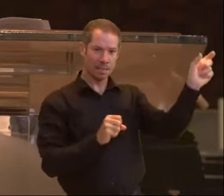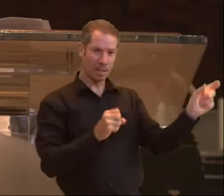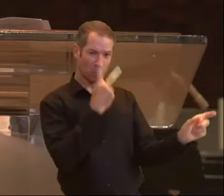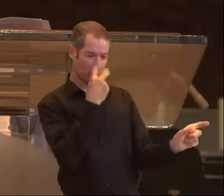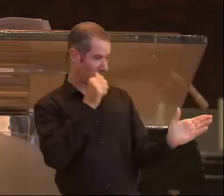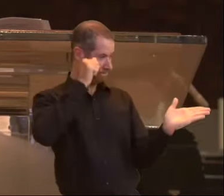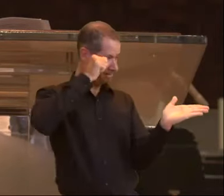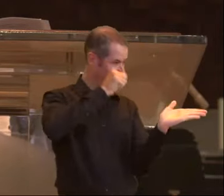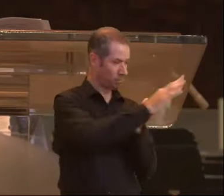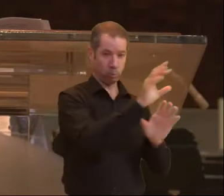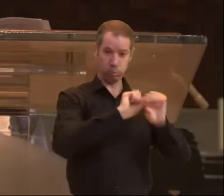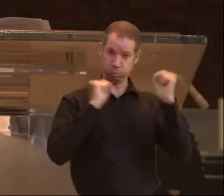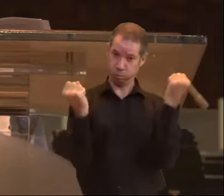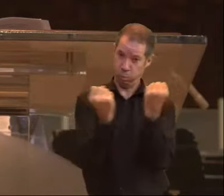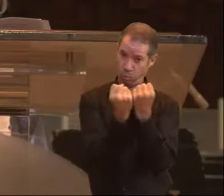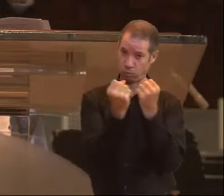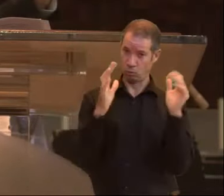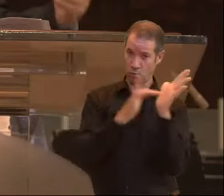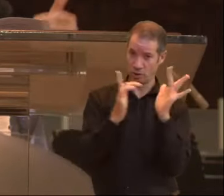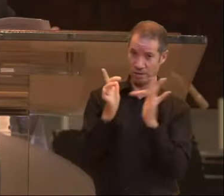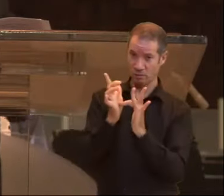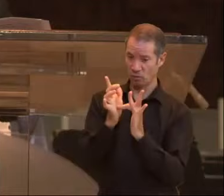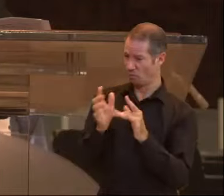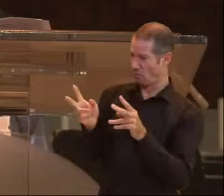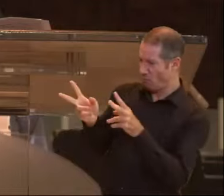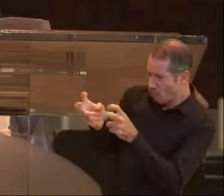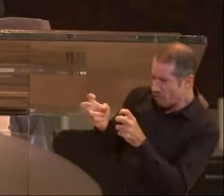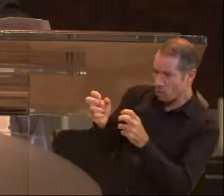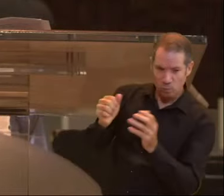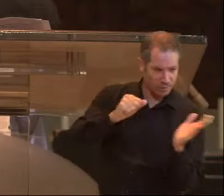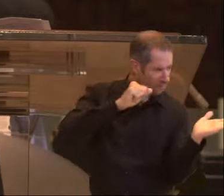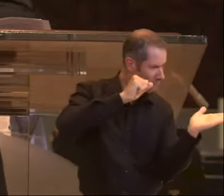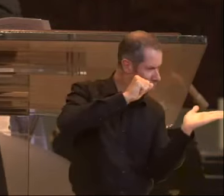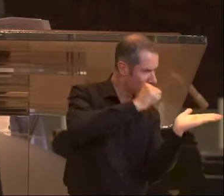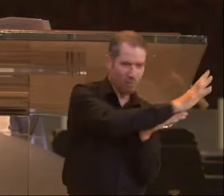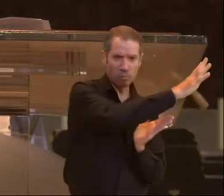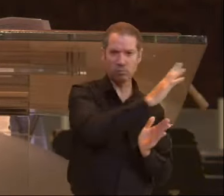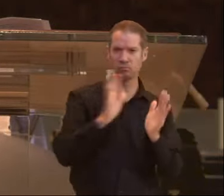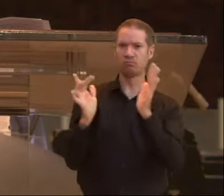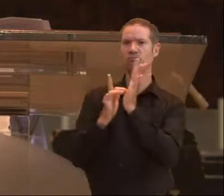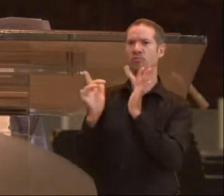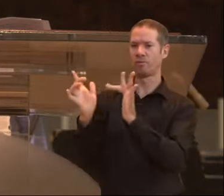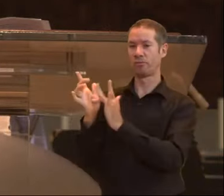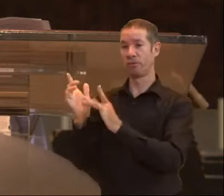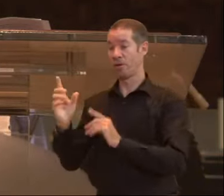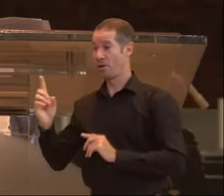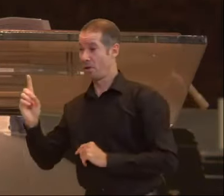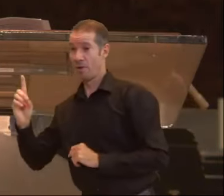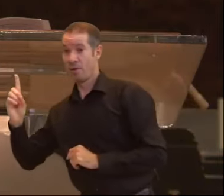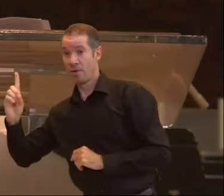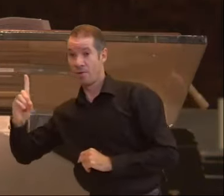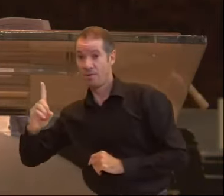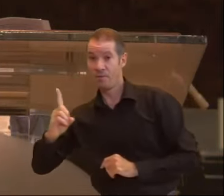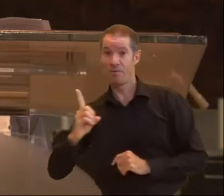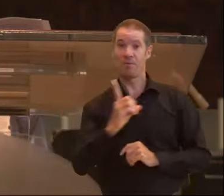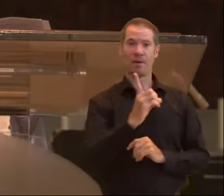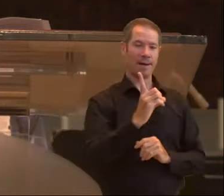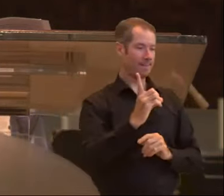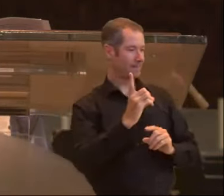sinagoga. E quando Jesus ouviu que ele tinha sido expulso, Jesus vai para